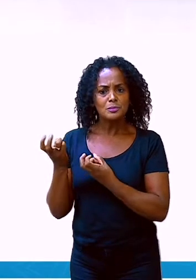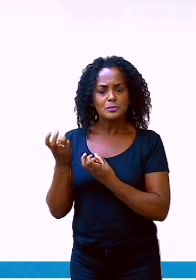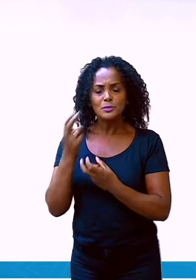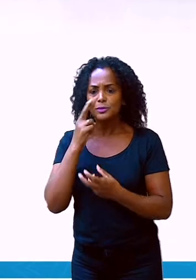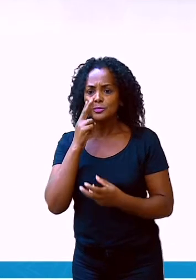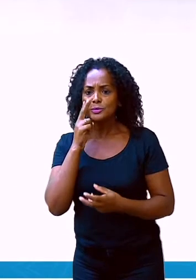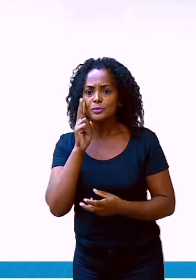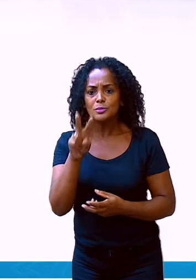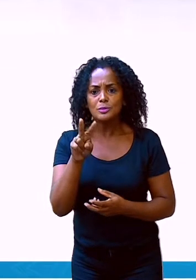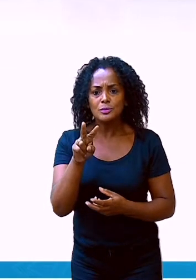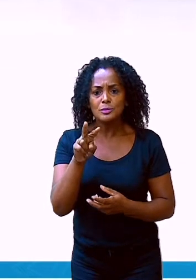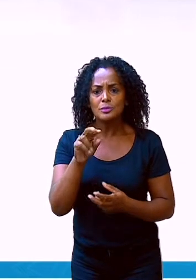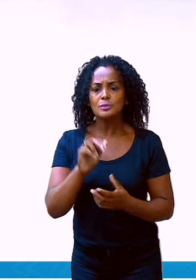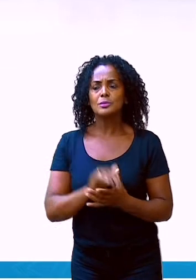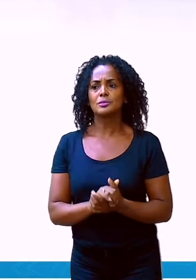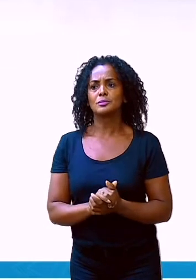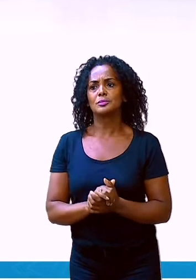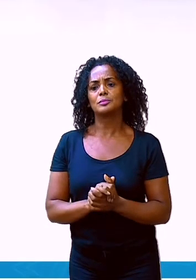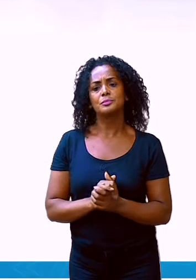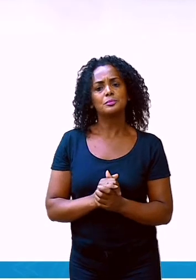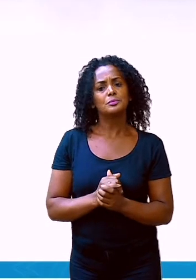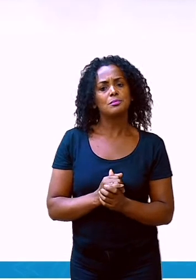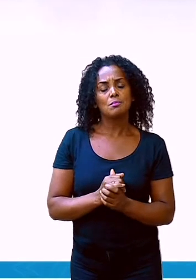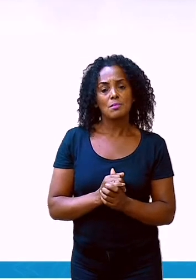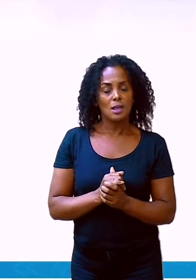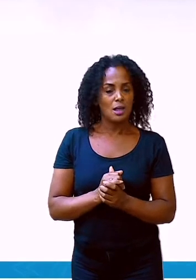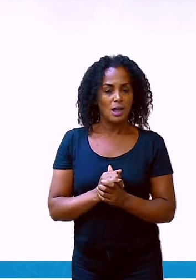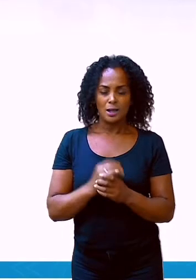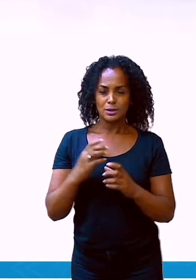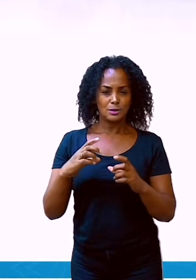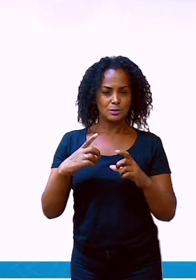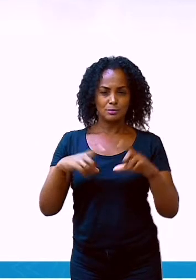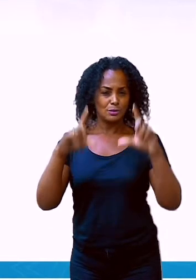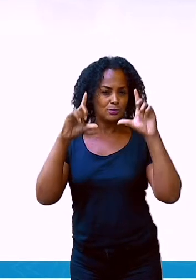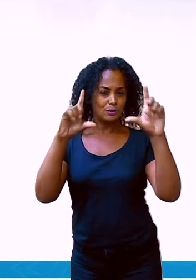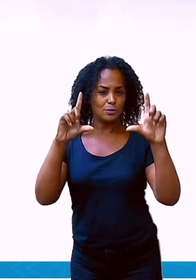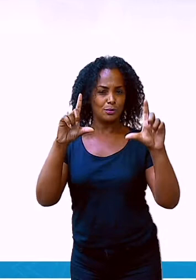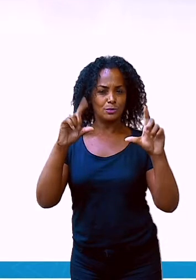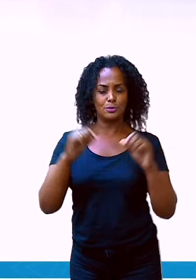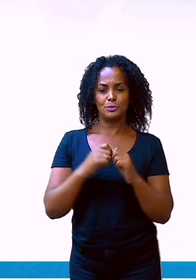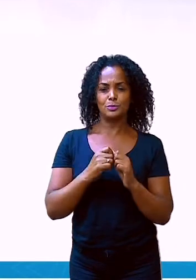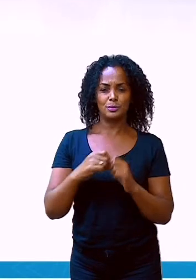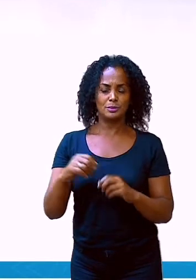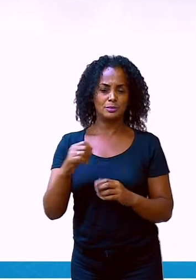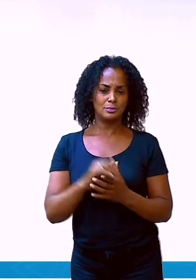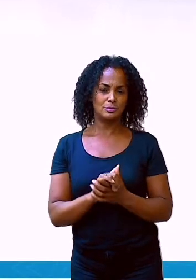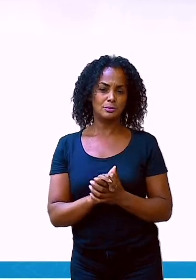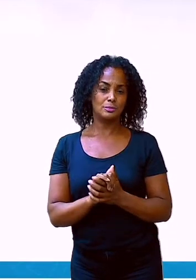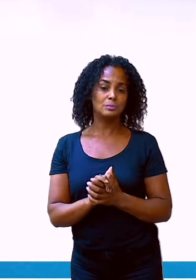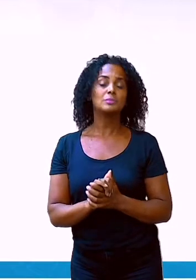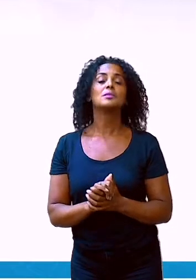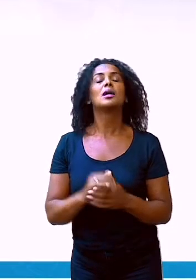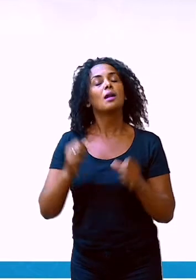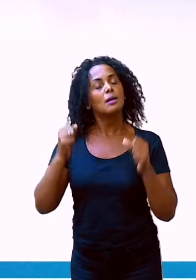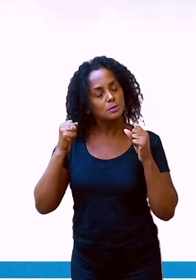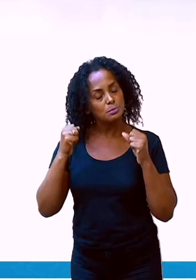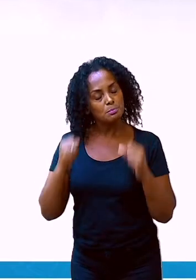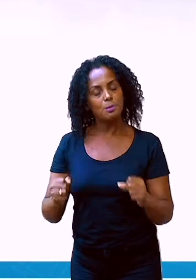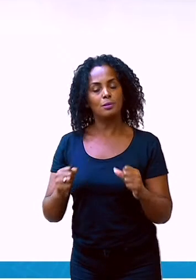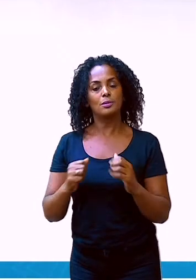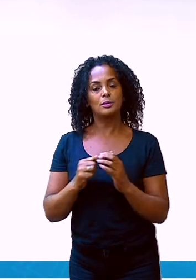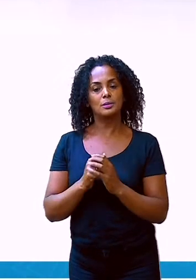indiretas, né? As ilustrações que representam, por exemplo, as fotos, né? Elas podem